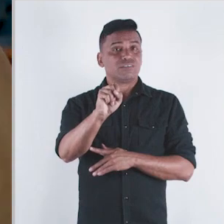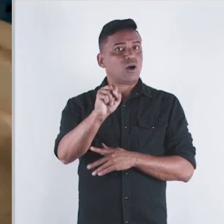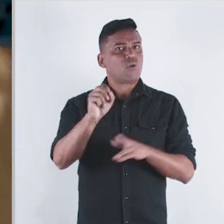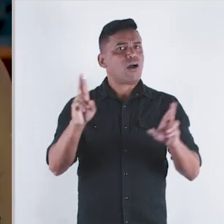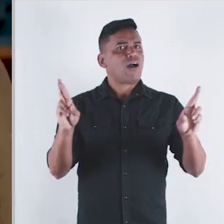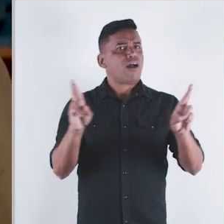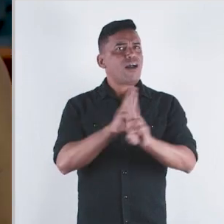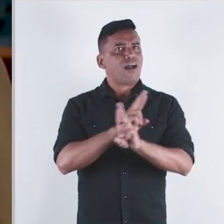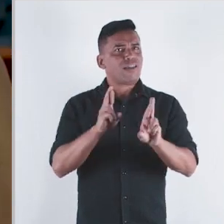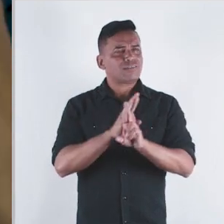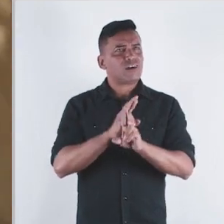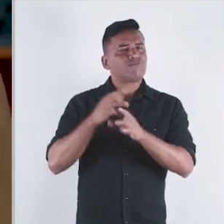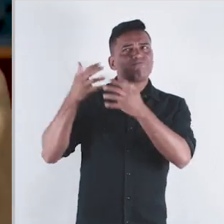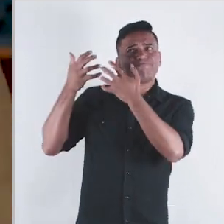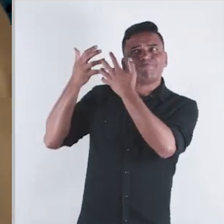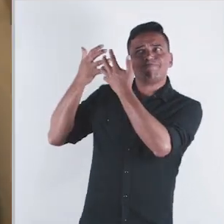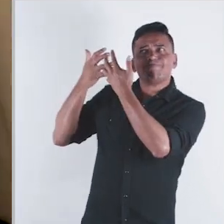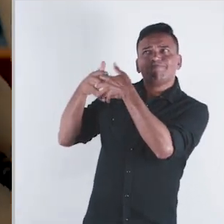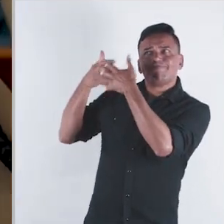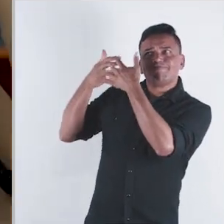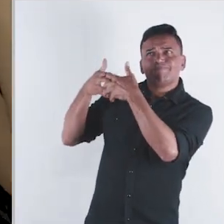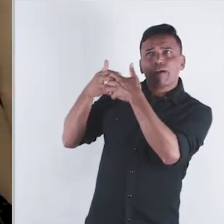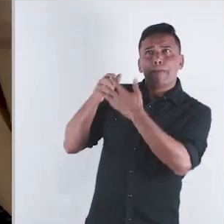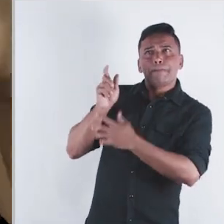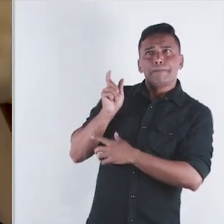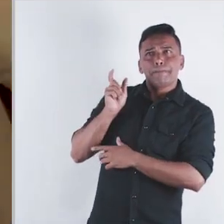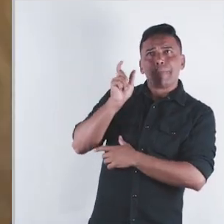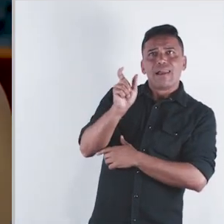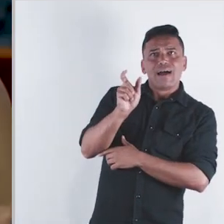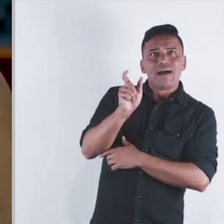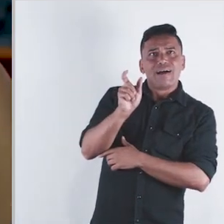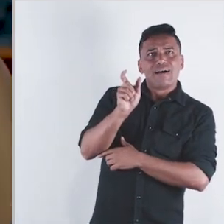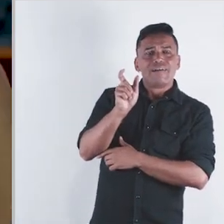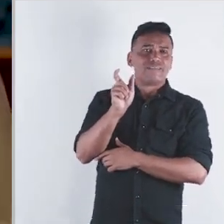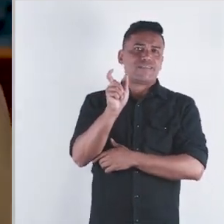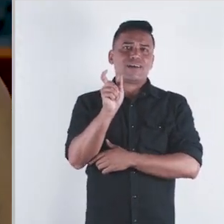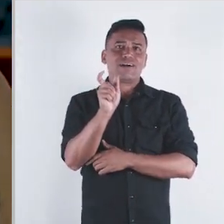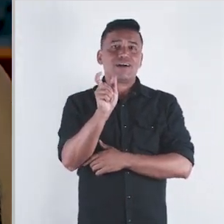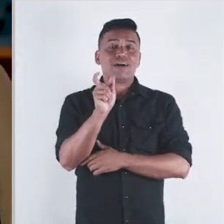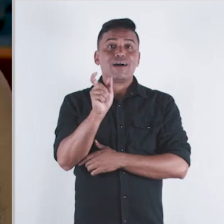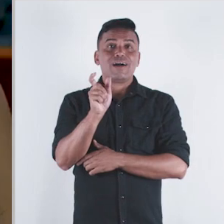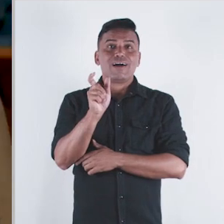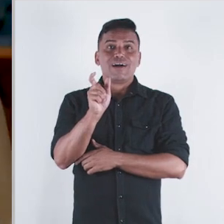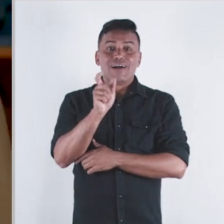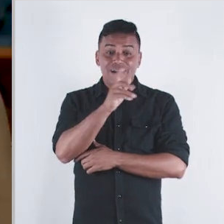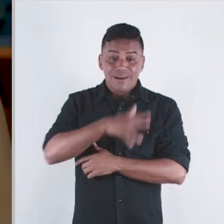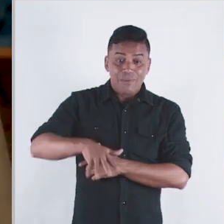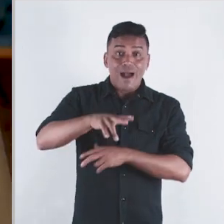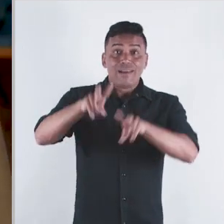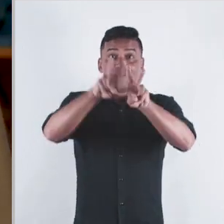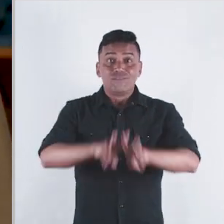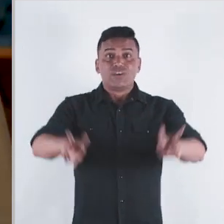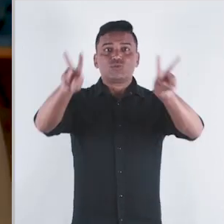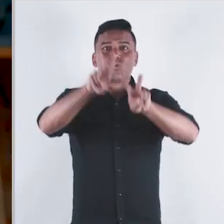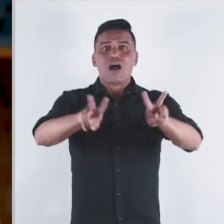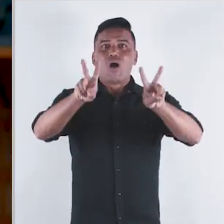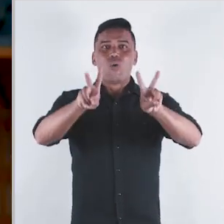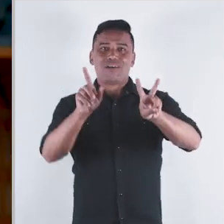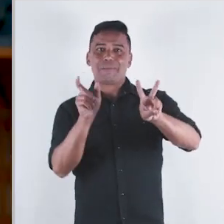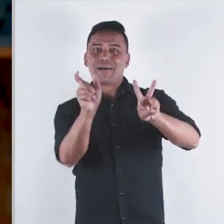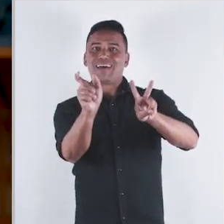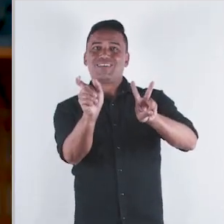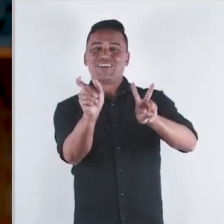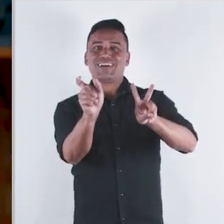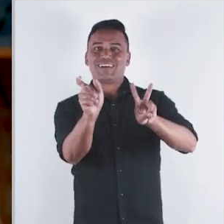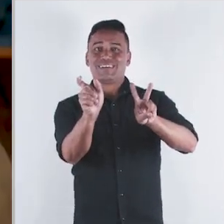de pensar a palavra nessa dimensão visual da palavra, né?